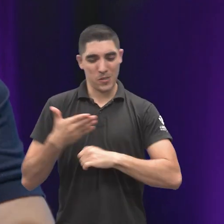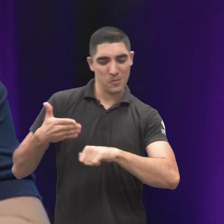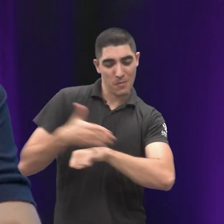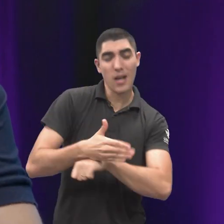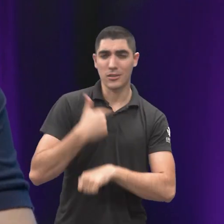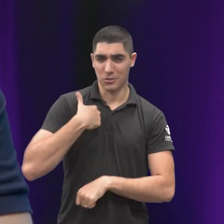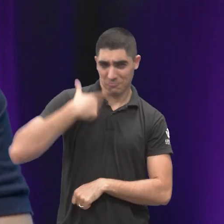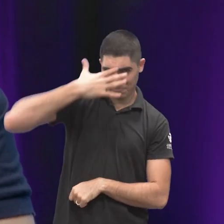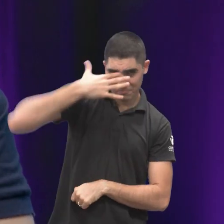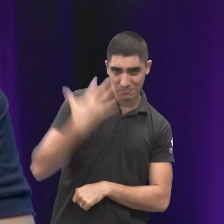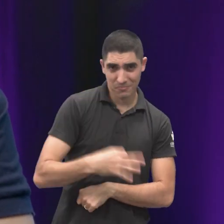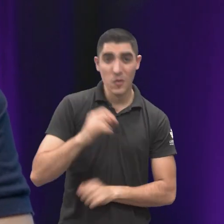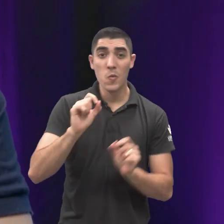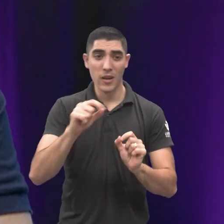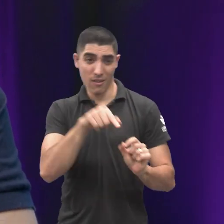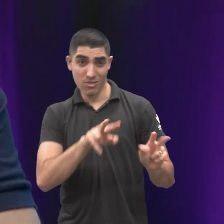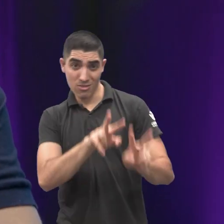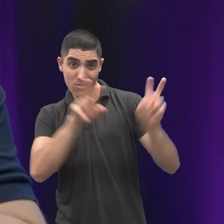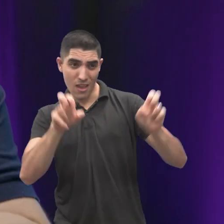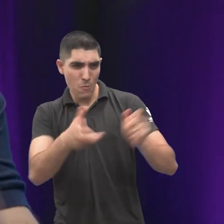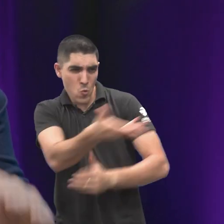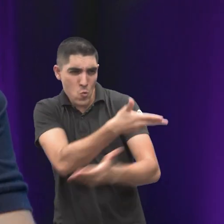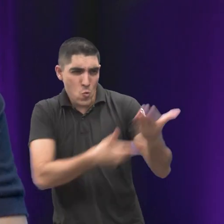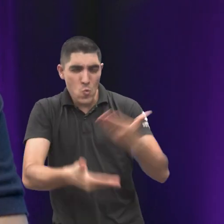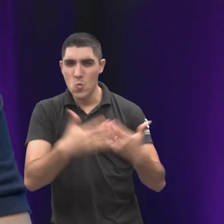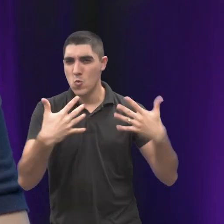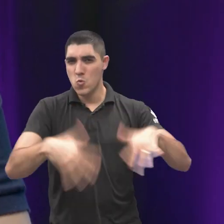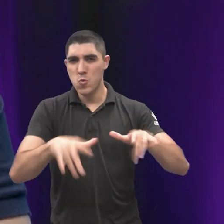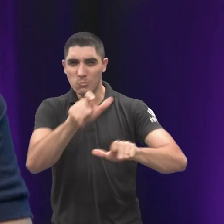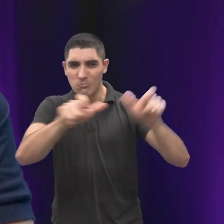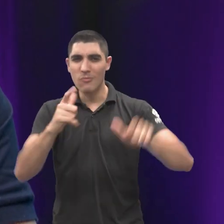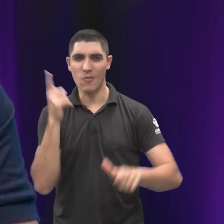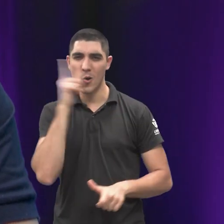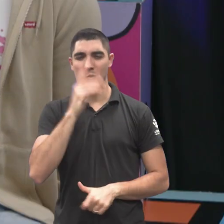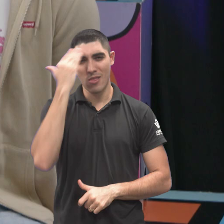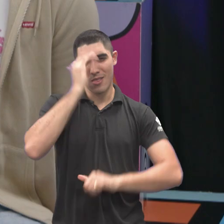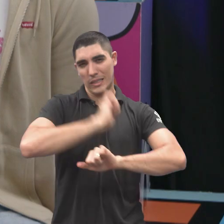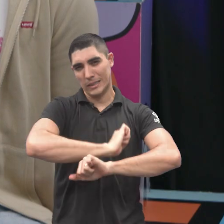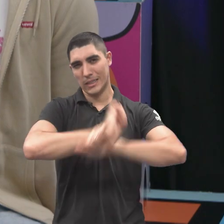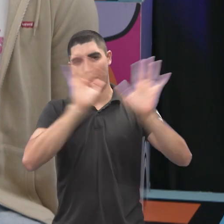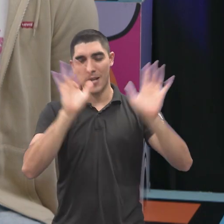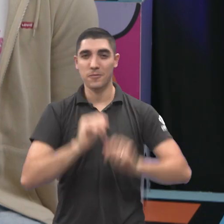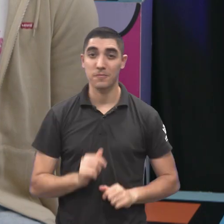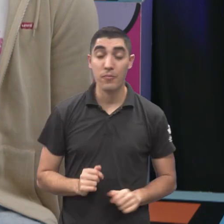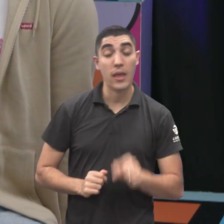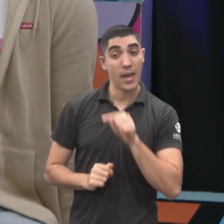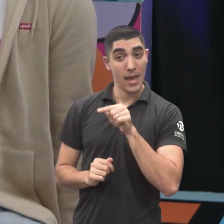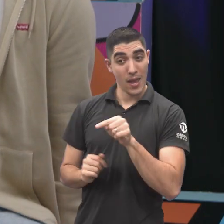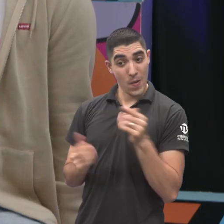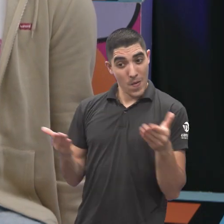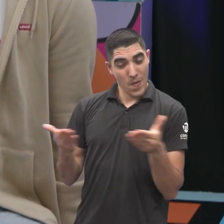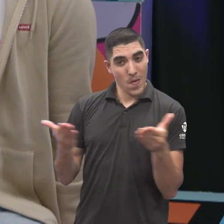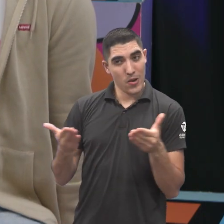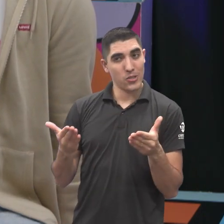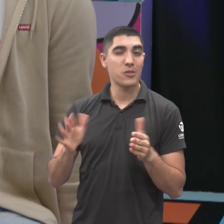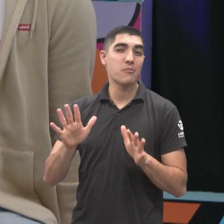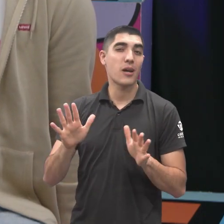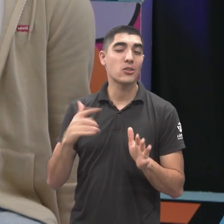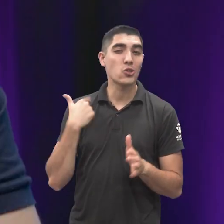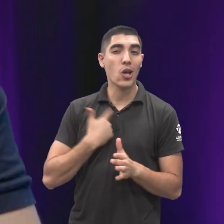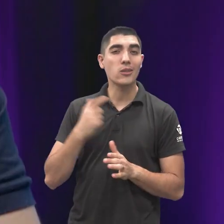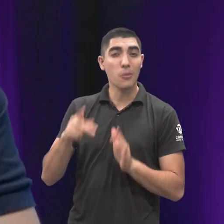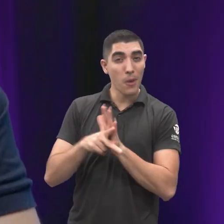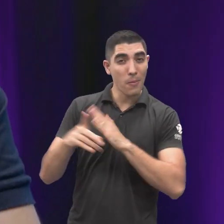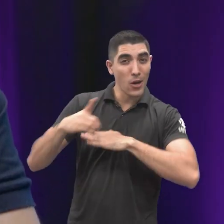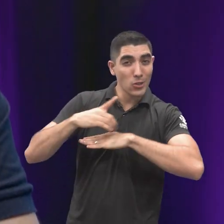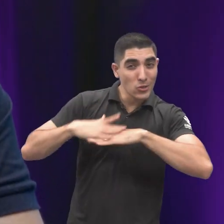dúvida que a gente vai terminar esse programa aqui com conteúdo de altíssimo valor. Agora, um conteúdo analógico ou digital? Digital.